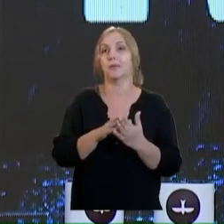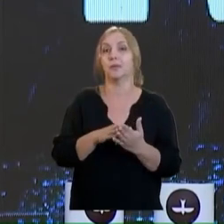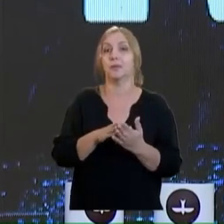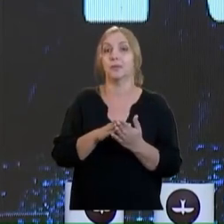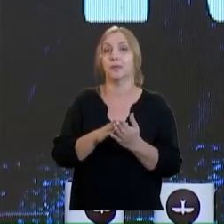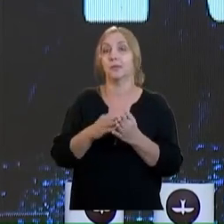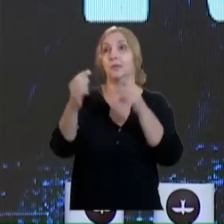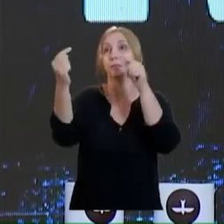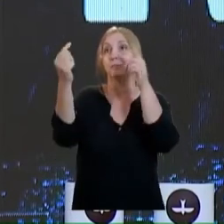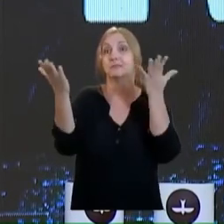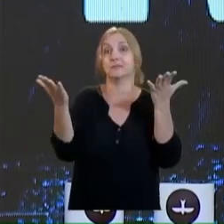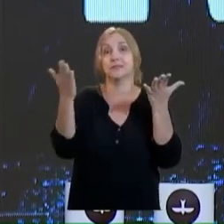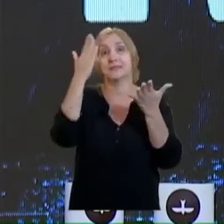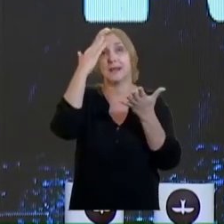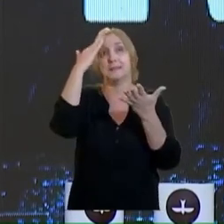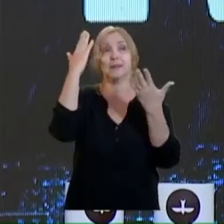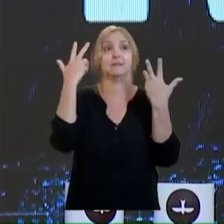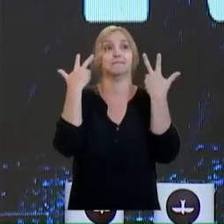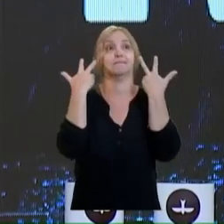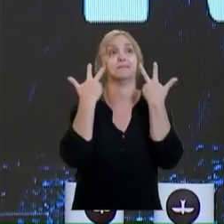no natural.